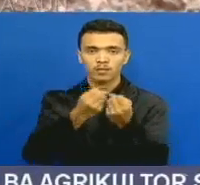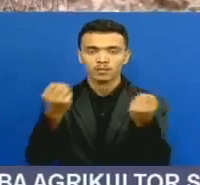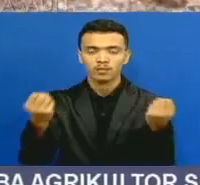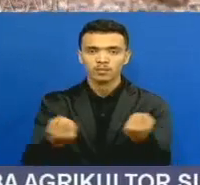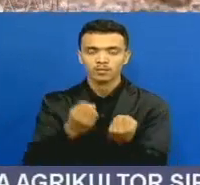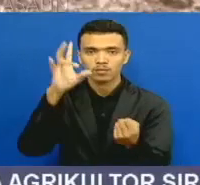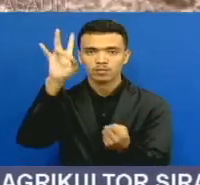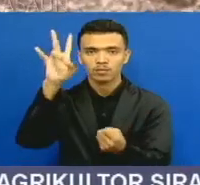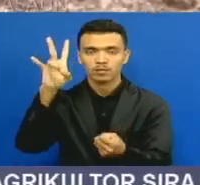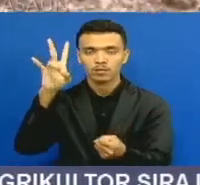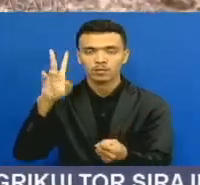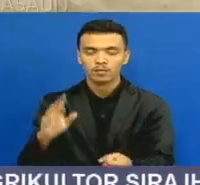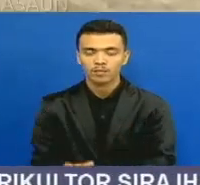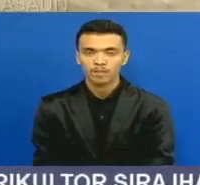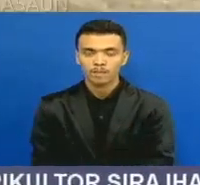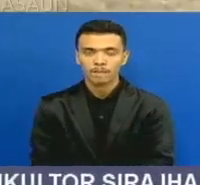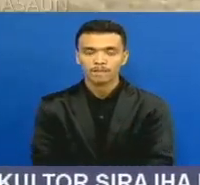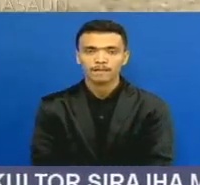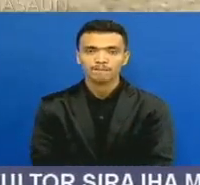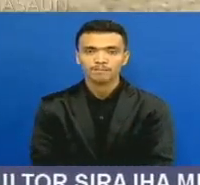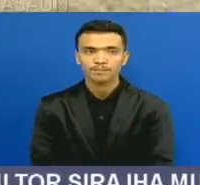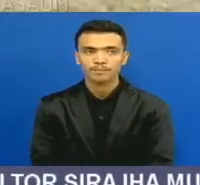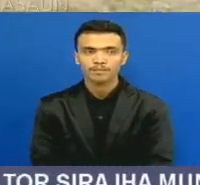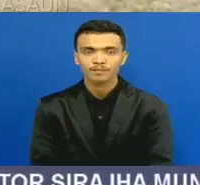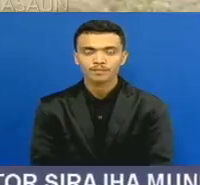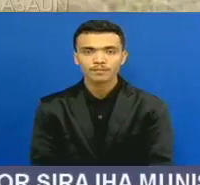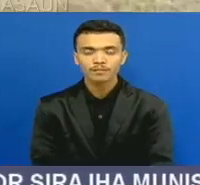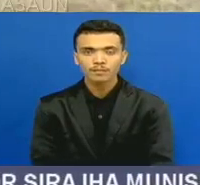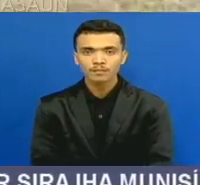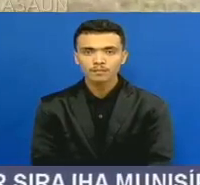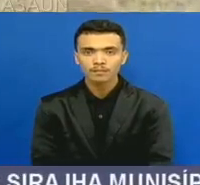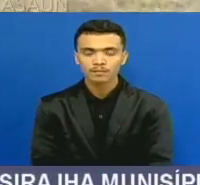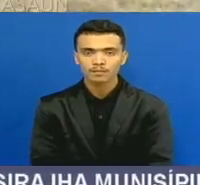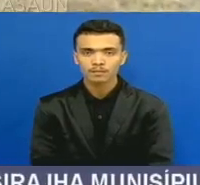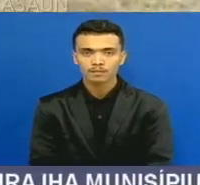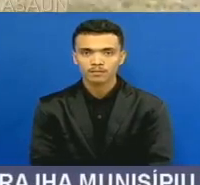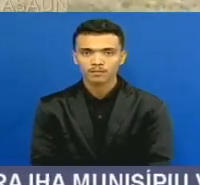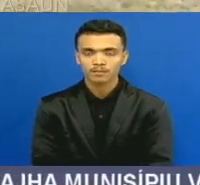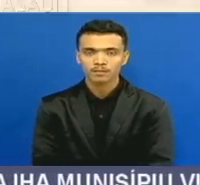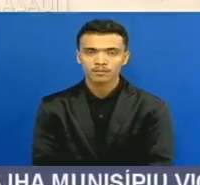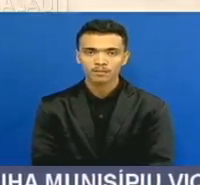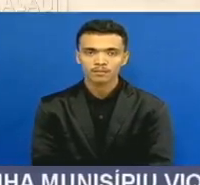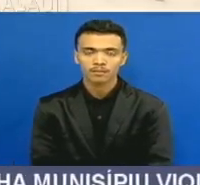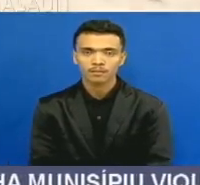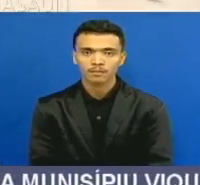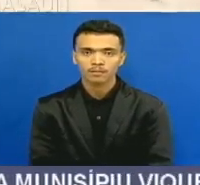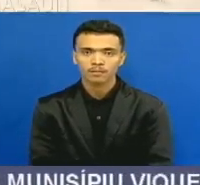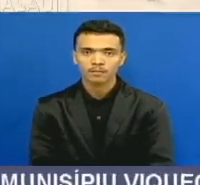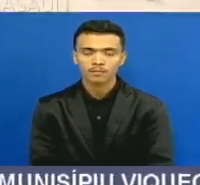hitu hanesan suku Fatrilau, Bereleu, Asubilitoho, Namulesu,